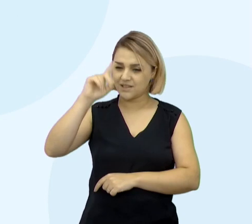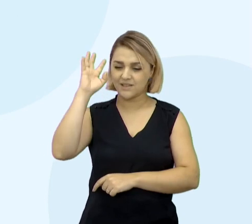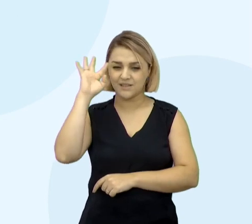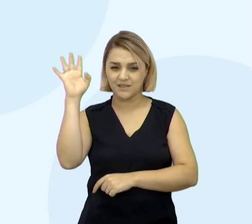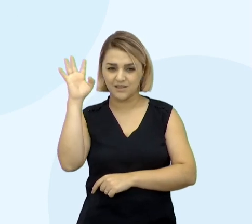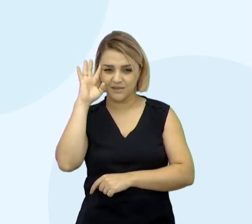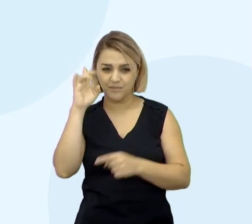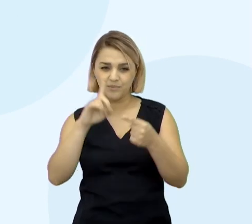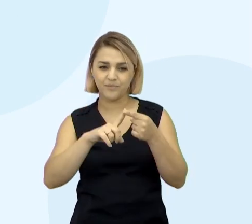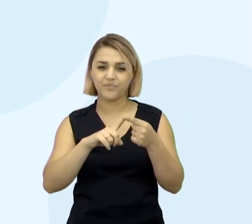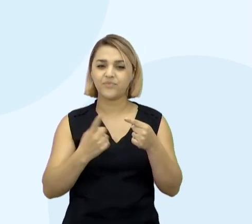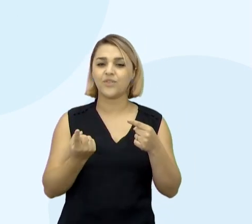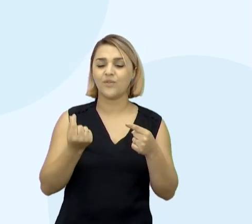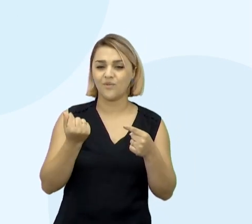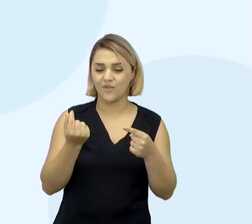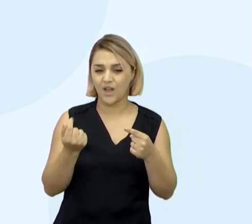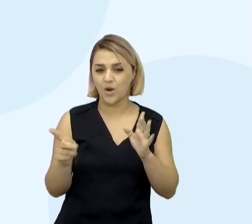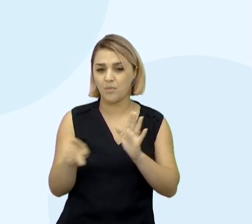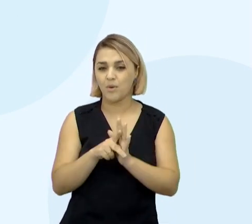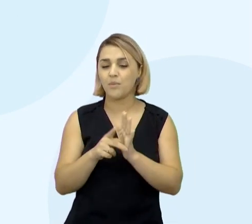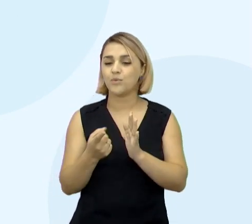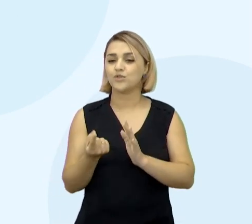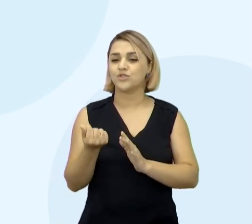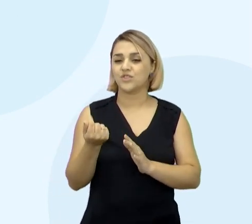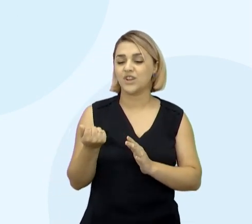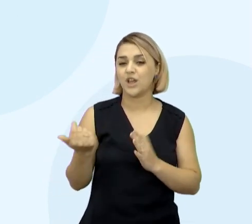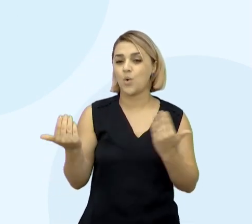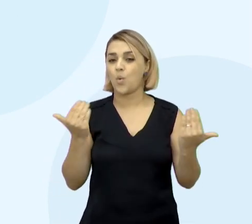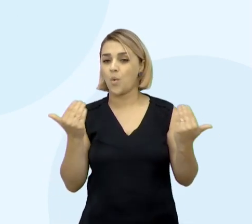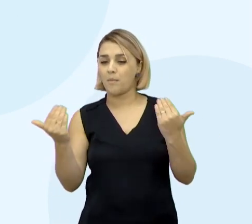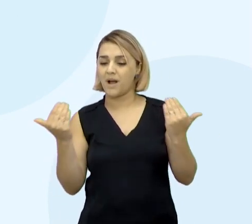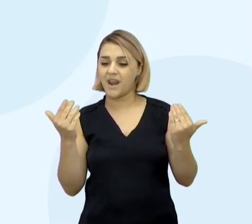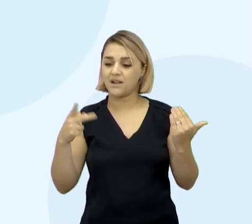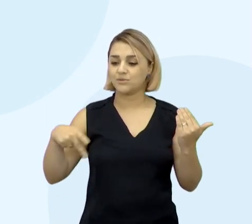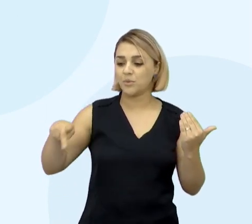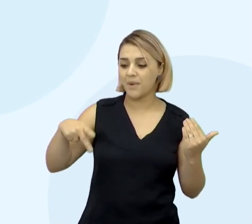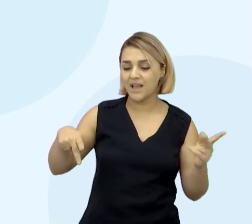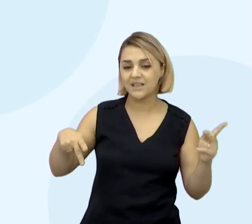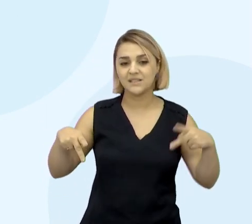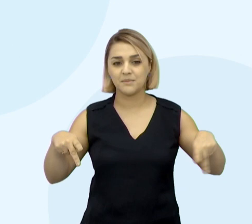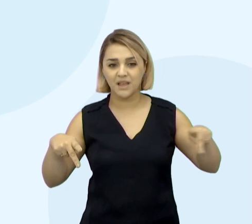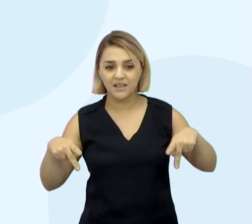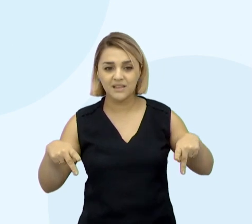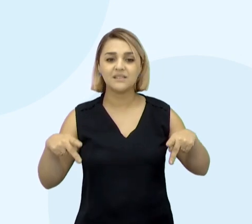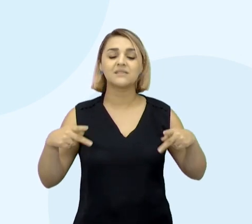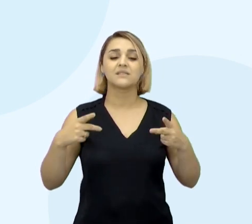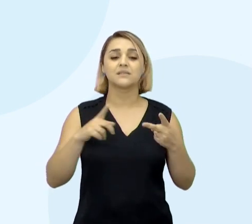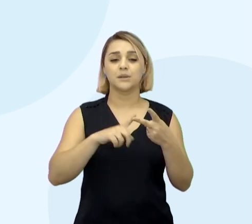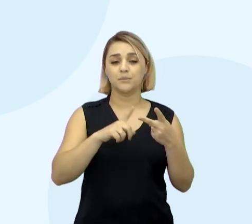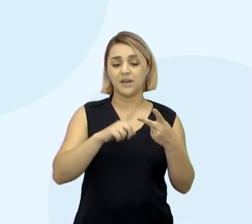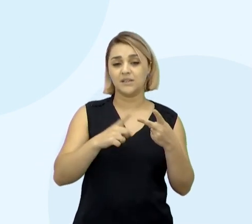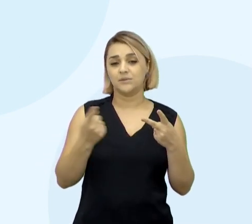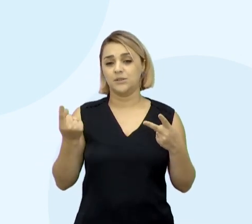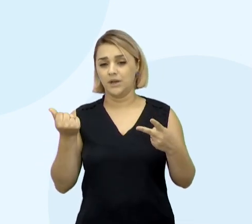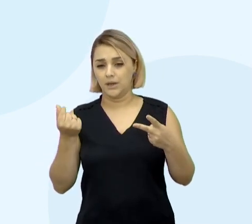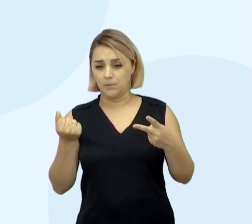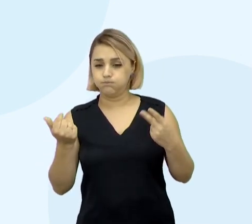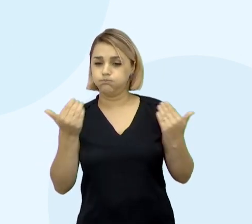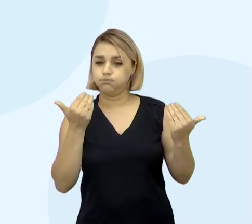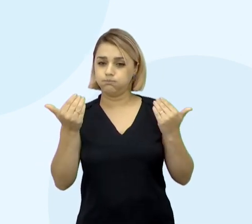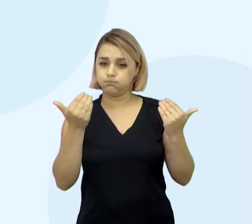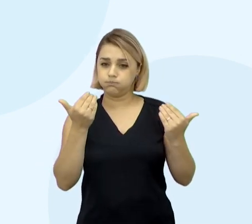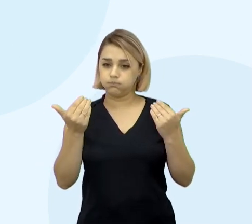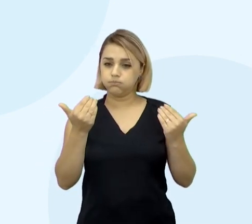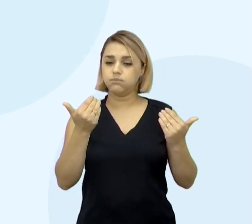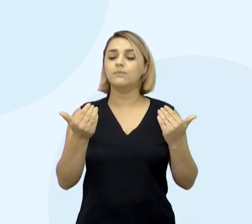da moeda de um país em relação ao outro, é o valor da moeda em relação ao valor da moeda de outro, é